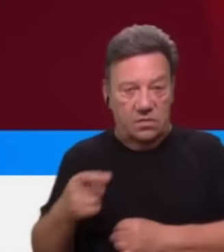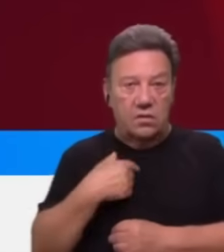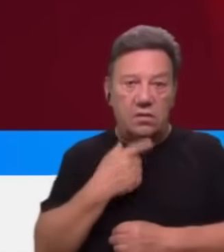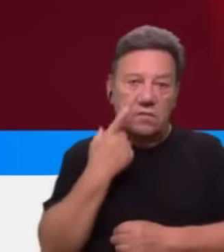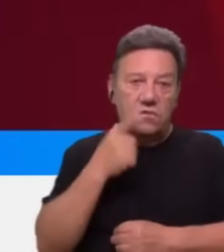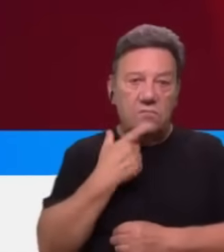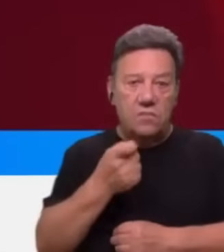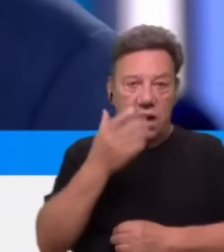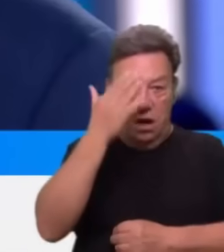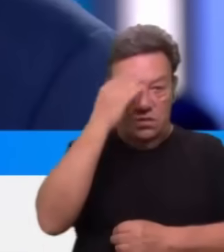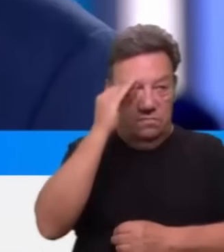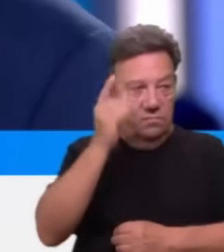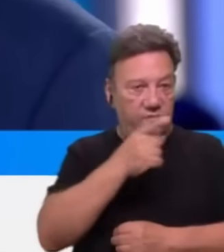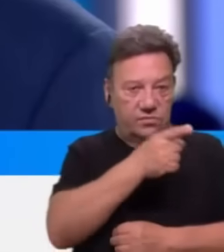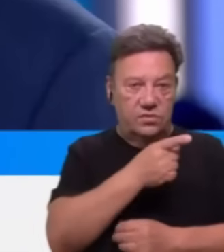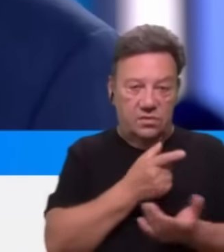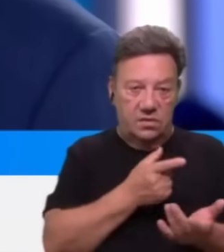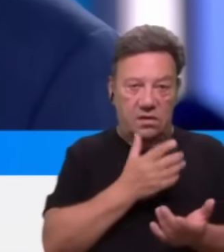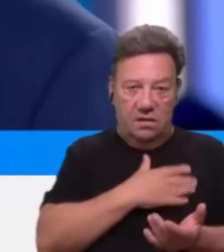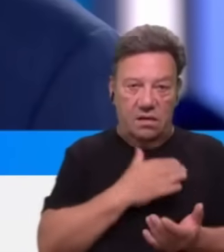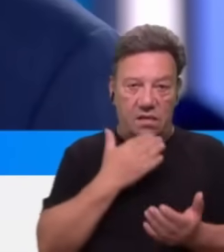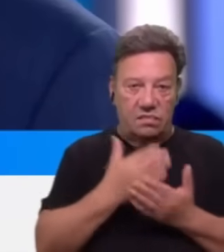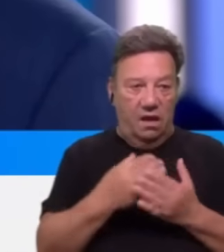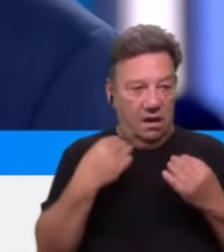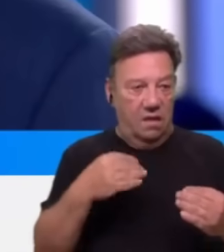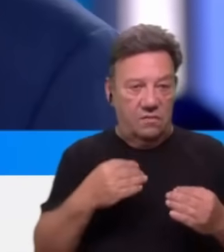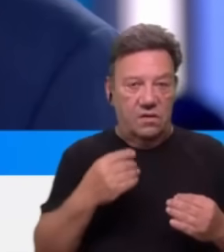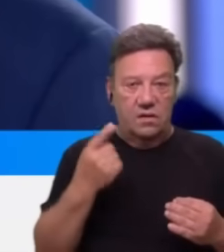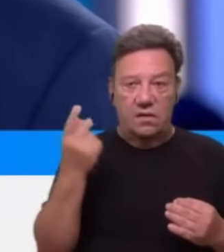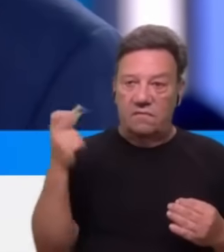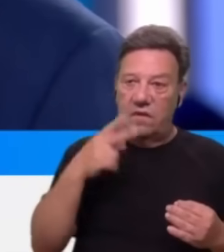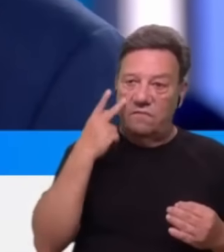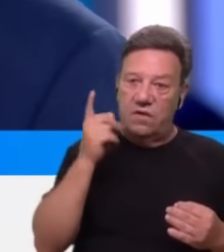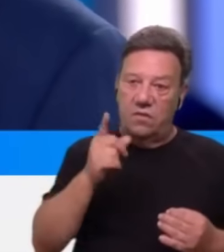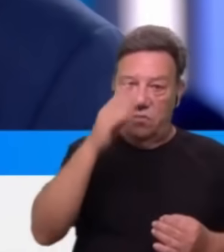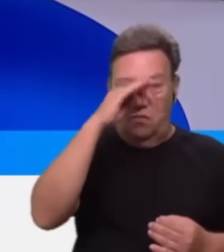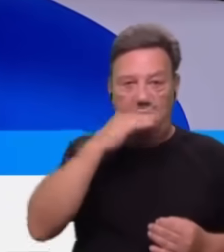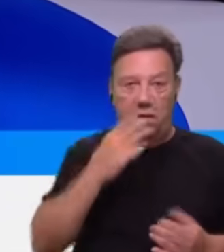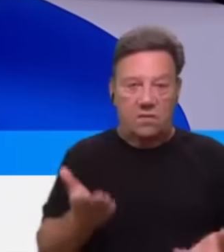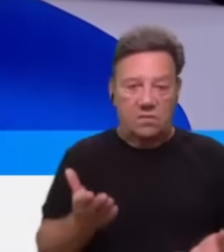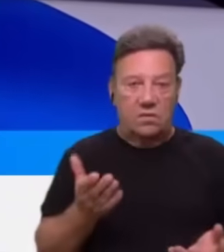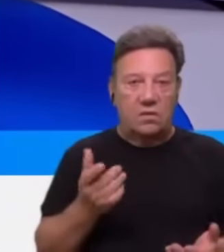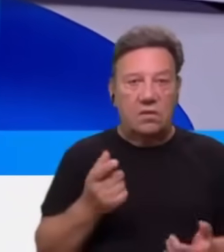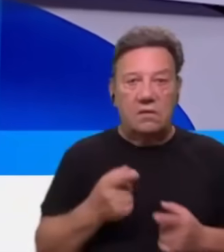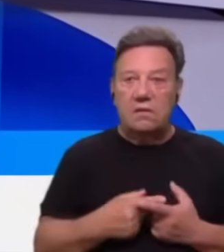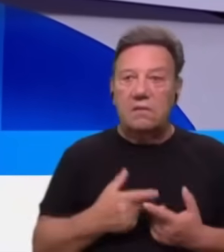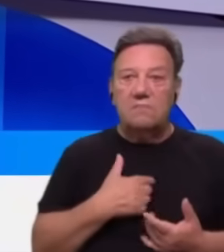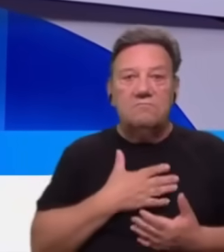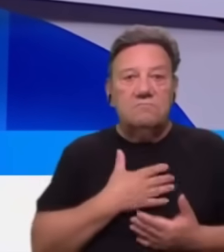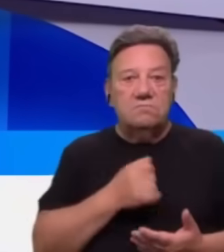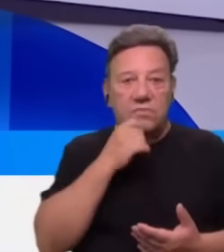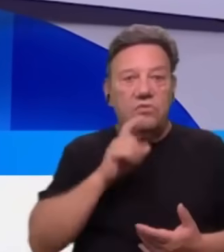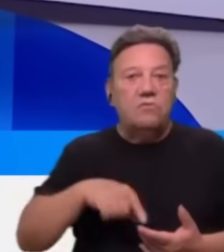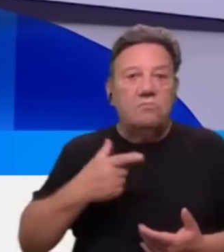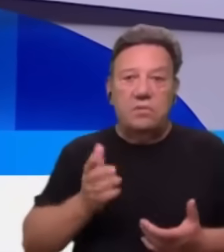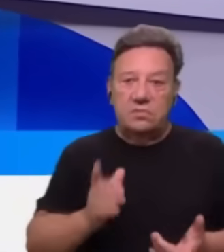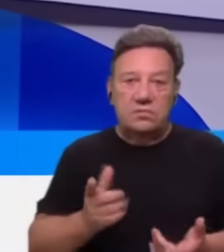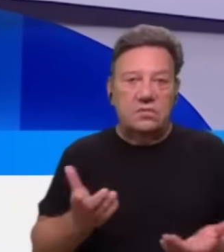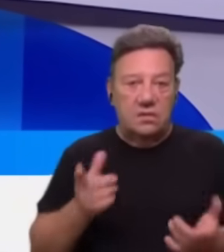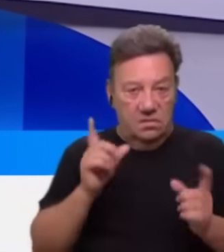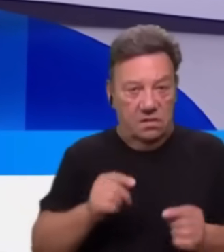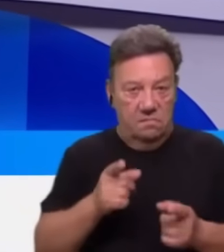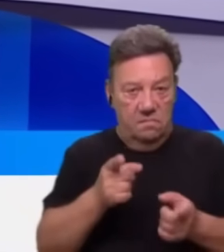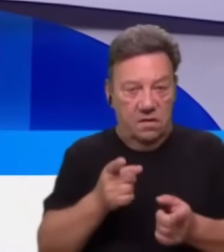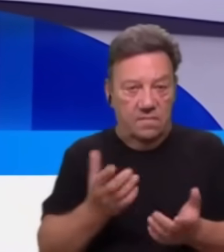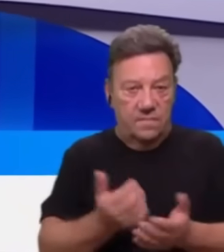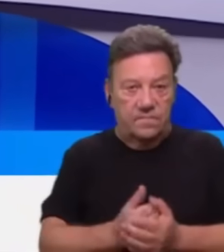volte a perguntar acha que um professor quer dar aulas se vier viver para um quarto com que motivação é aquele poderá depois e e também